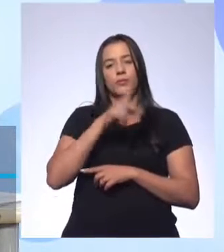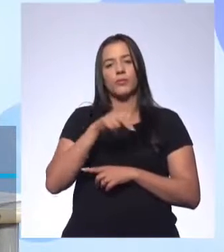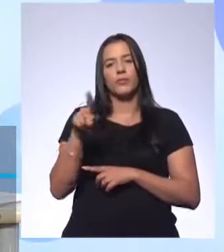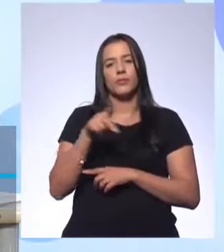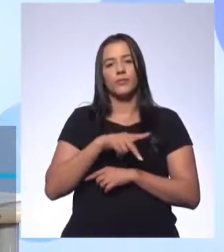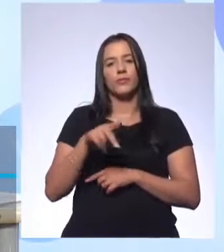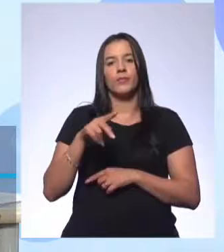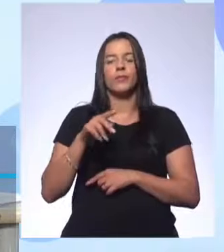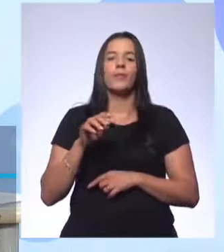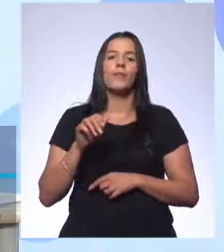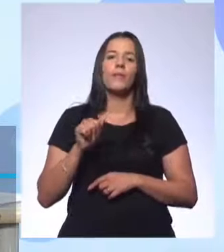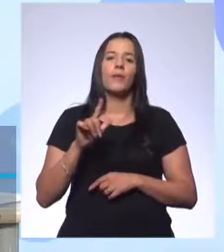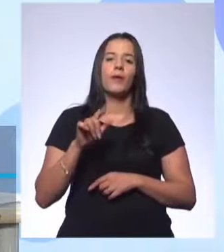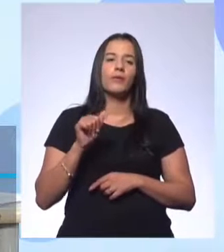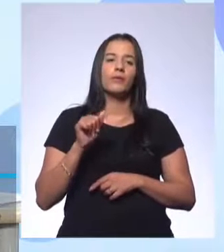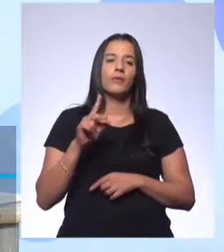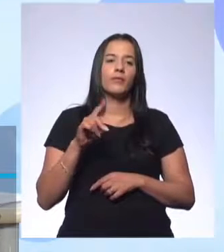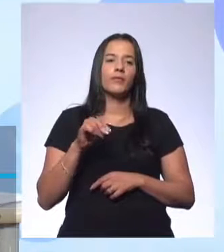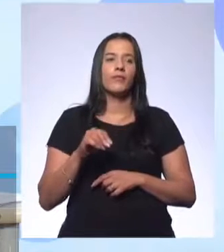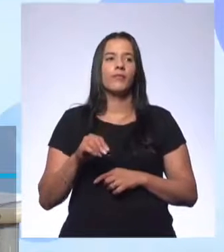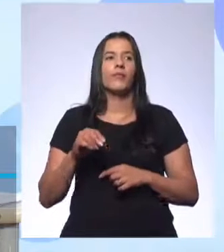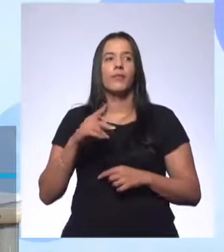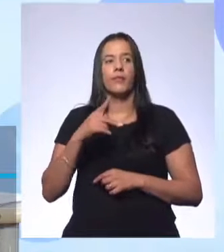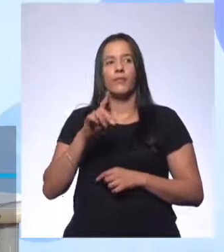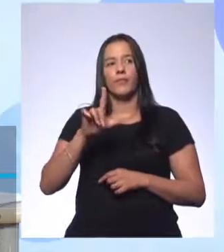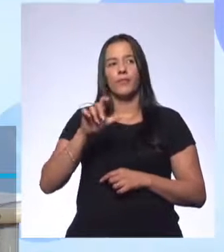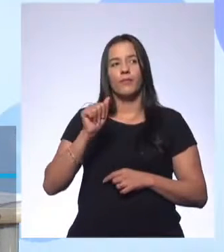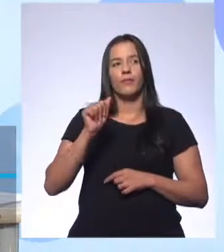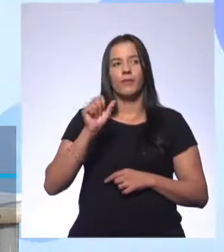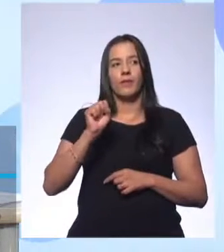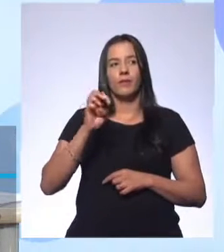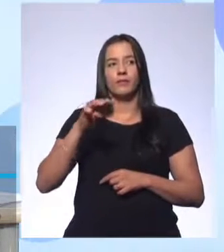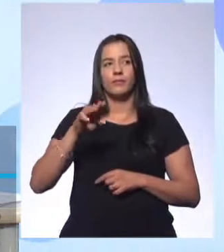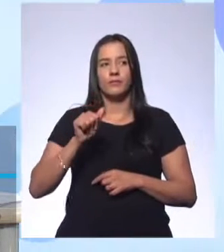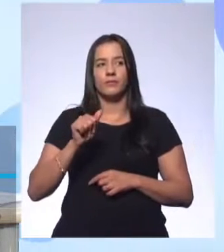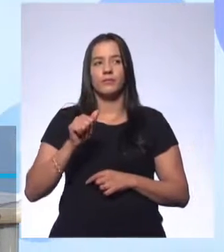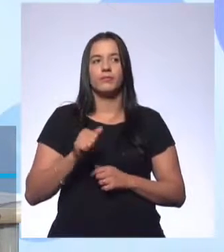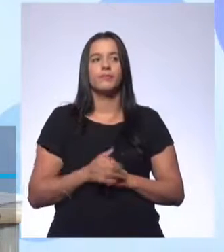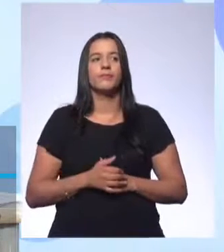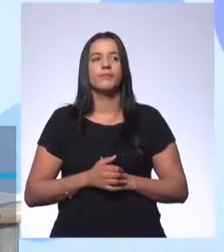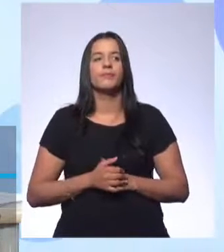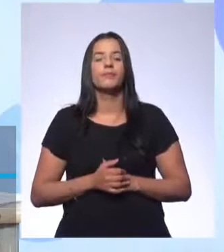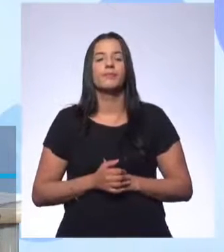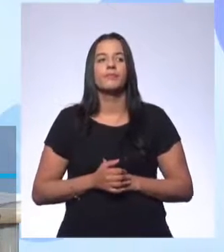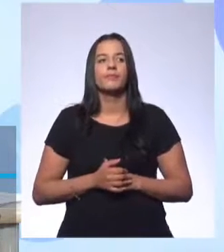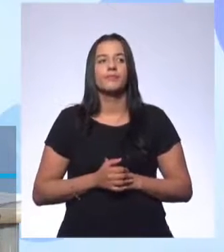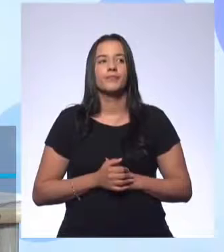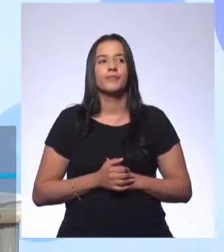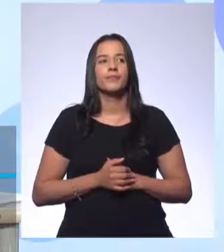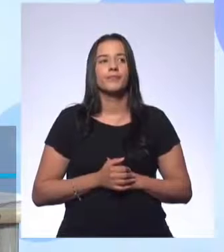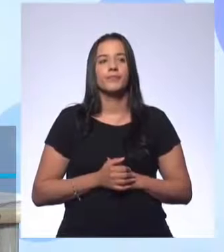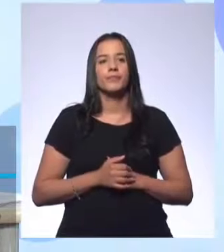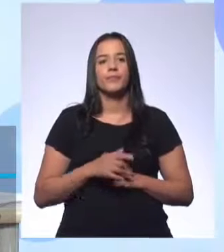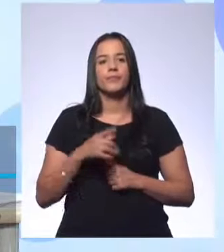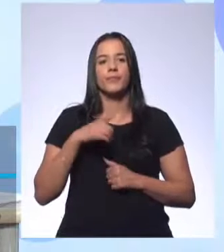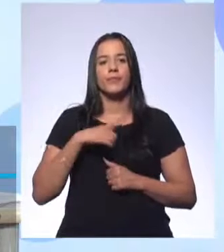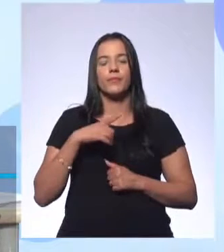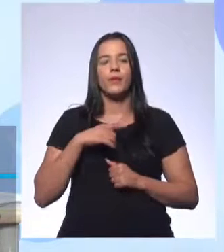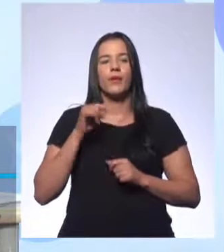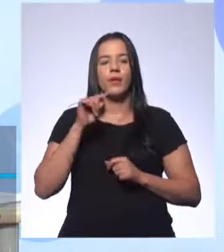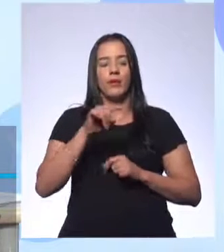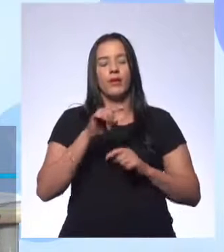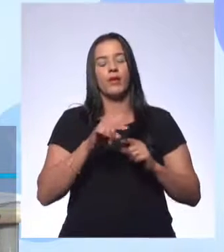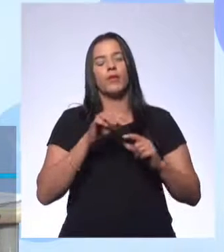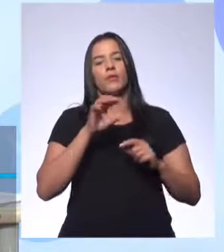Professor Adelfo colocou plasma. Boa tarde a todos. Opa! O Denis da escola